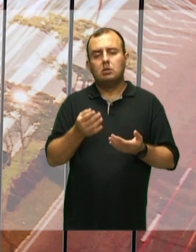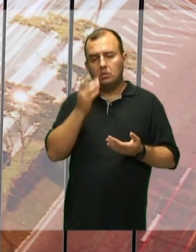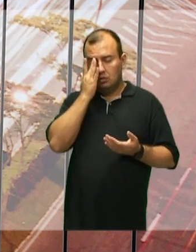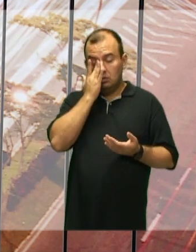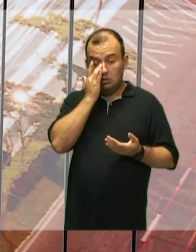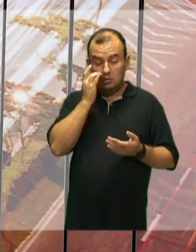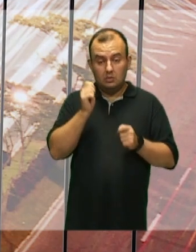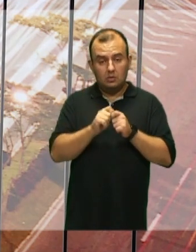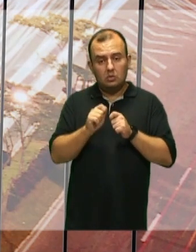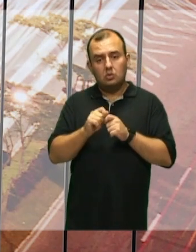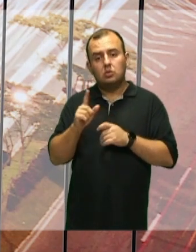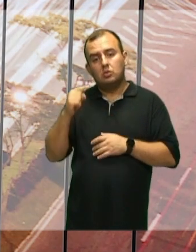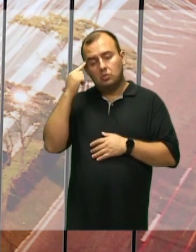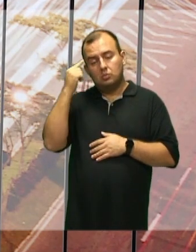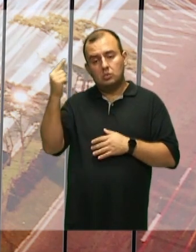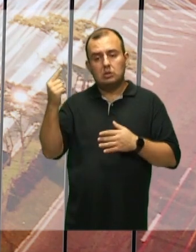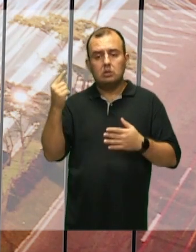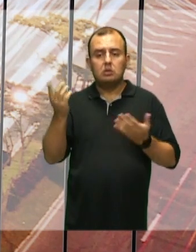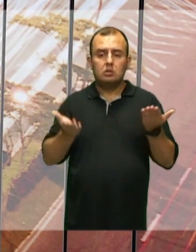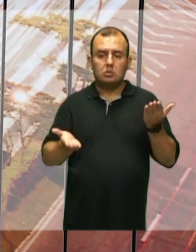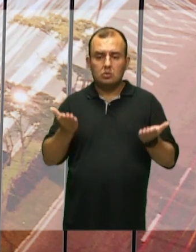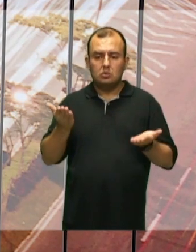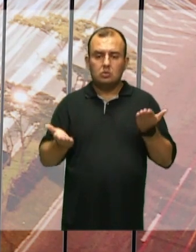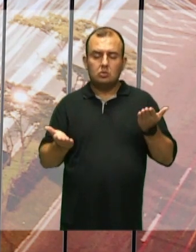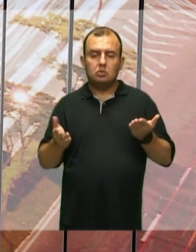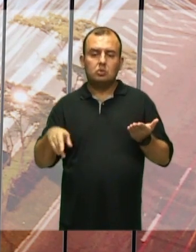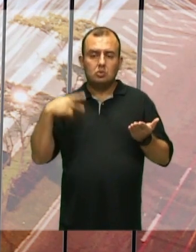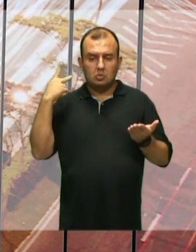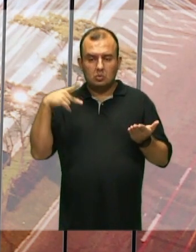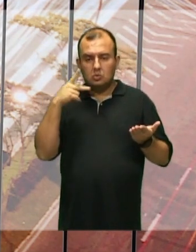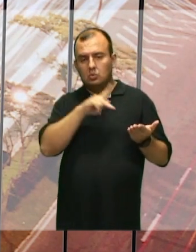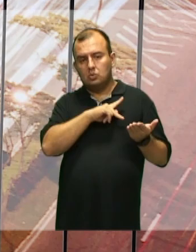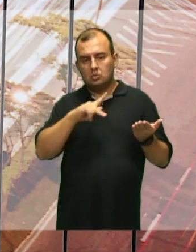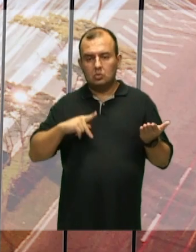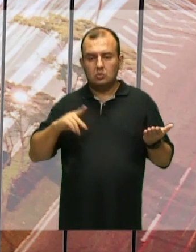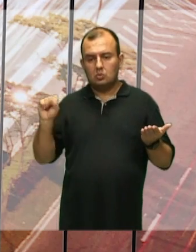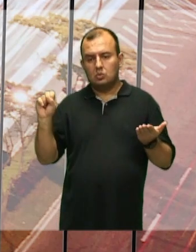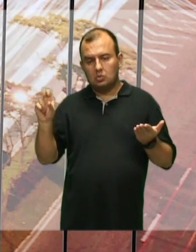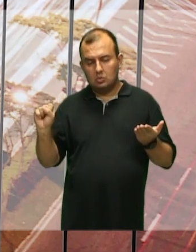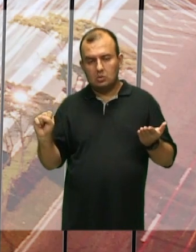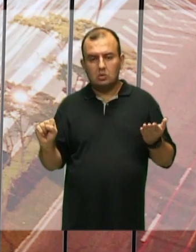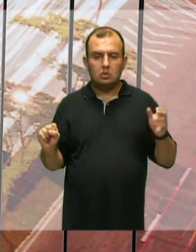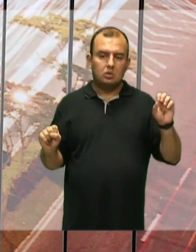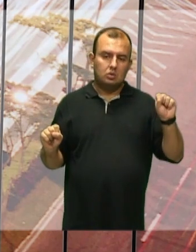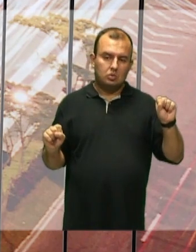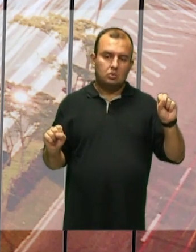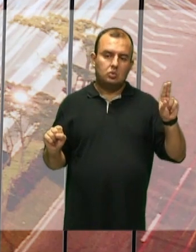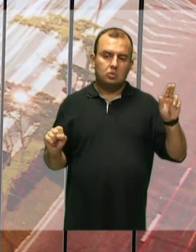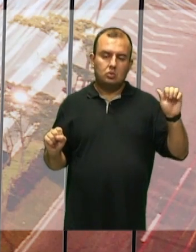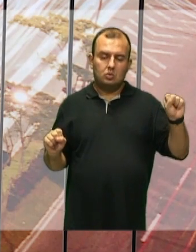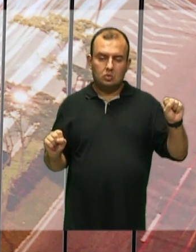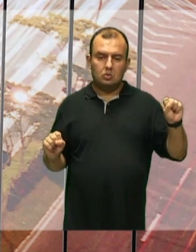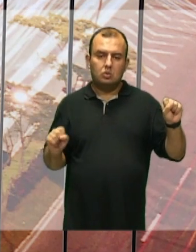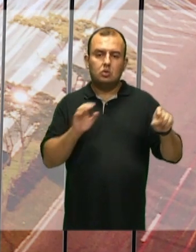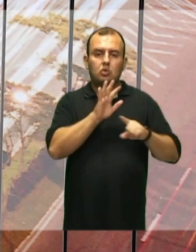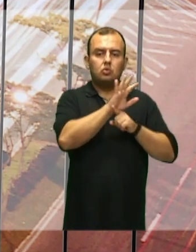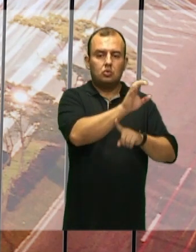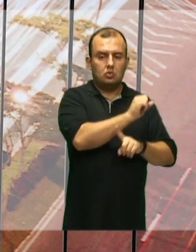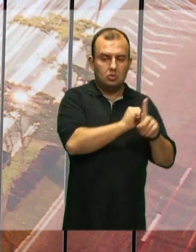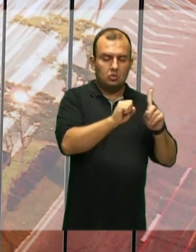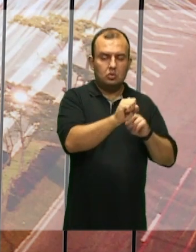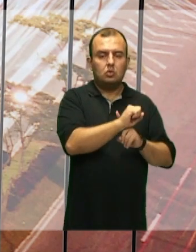para começar a pensar em buscar um equilíbrio entre as políticas públicas do SUS e do suas que é de assistência social